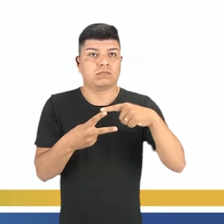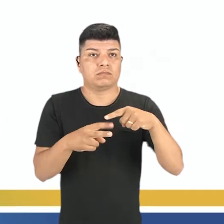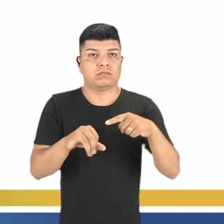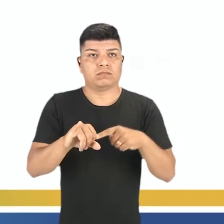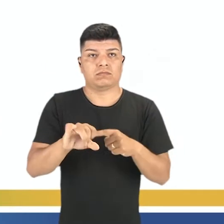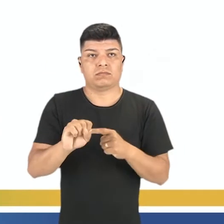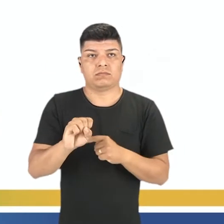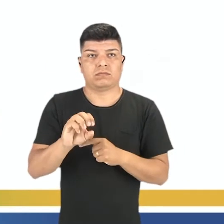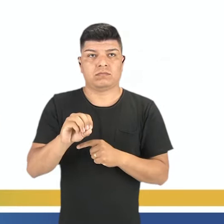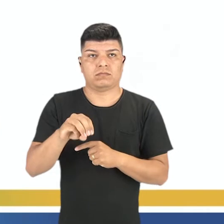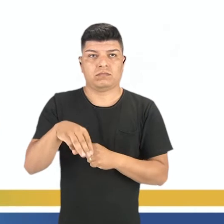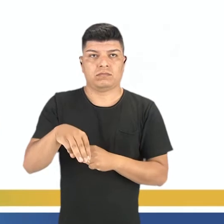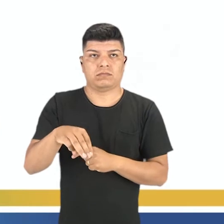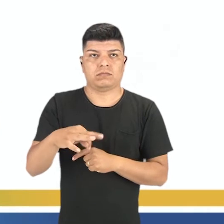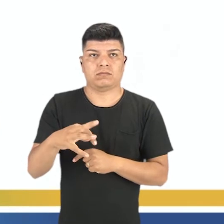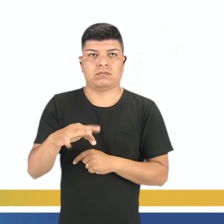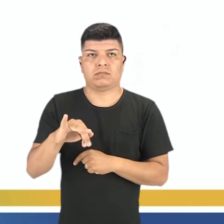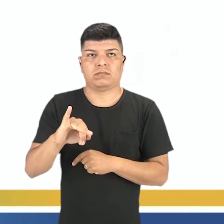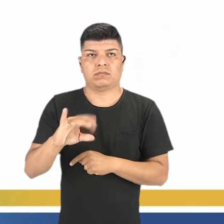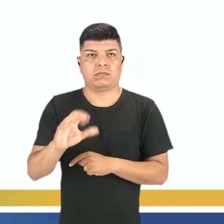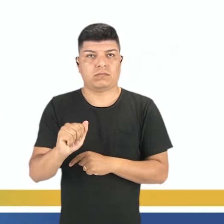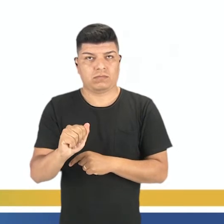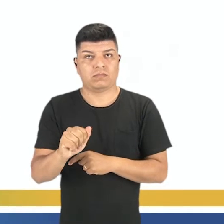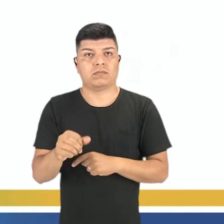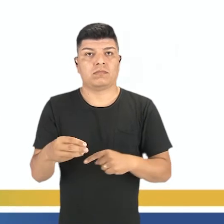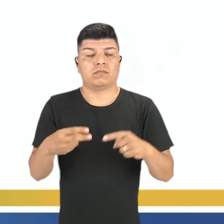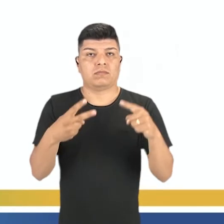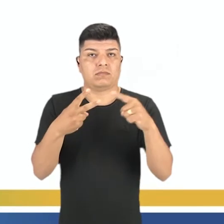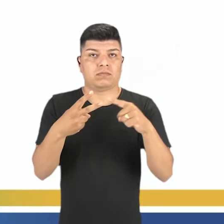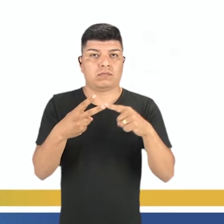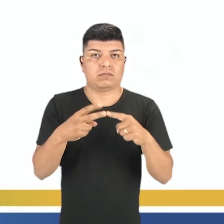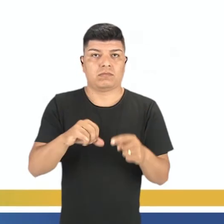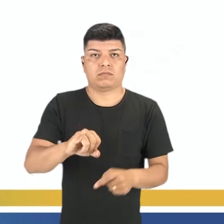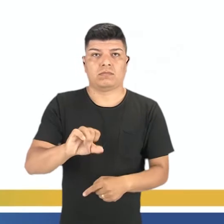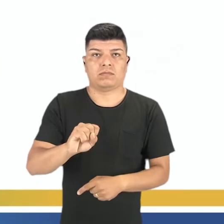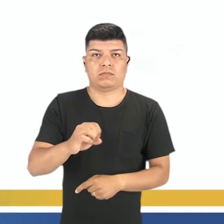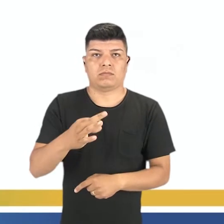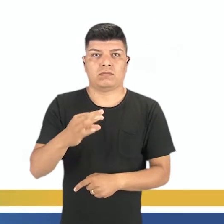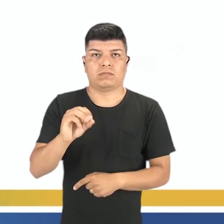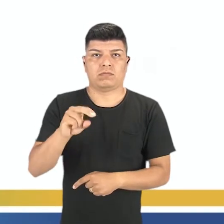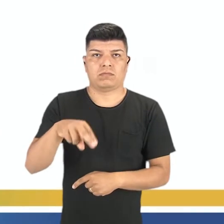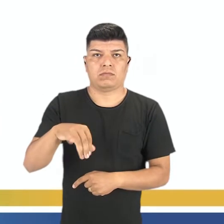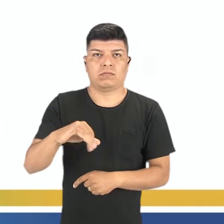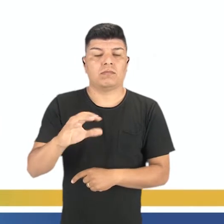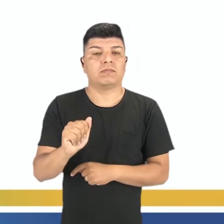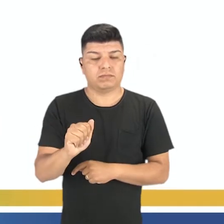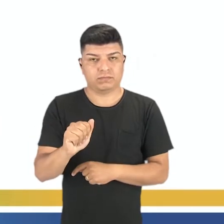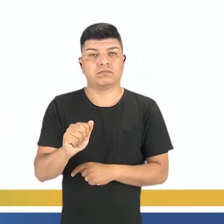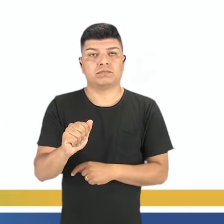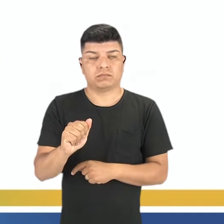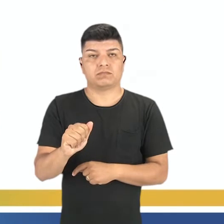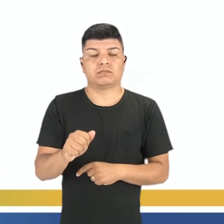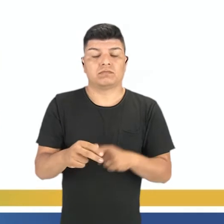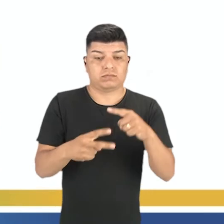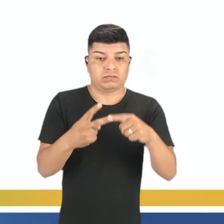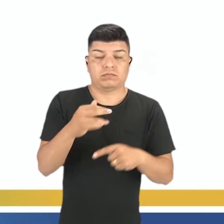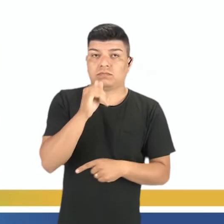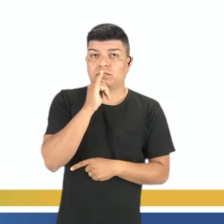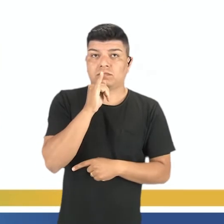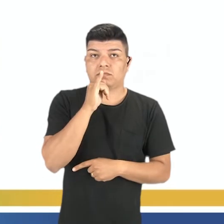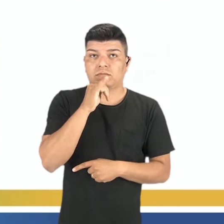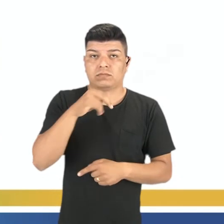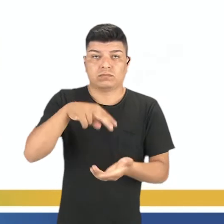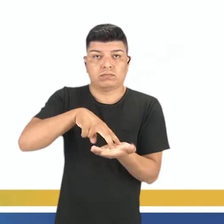aquela estática, e a isotônica, é aquela que tem movimento, que é a dinâmica. Temos dois exemplos de dois